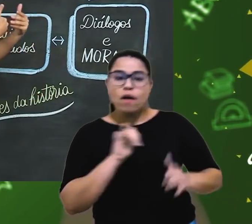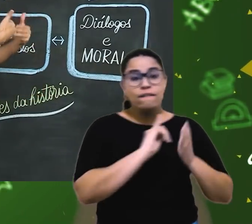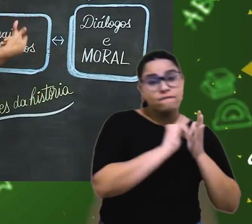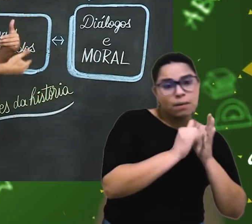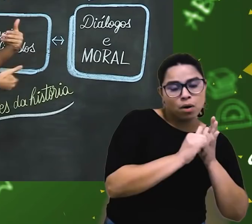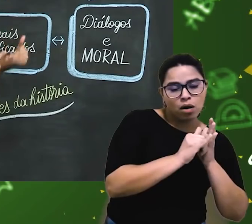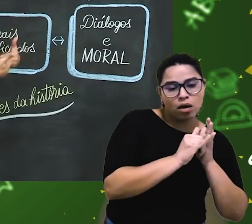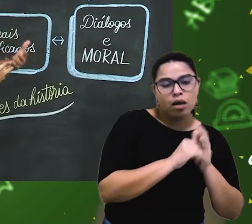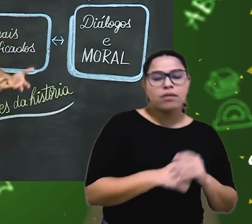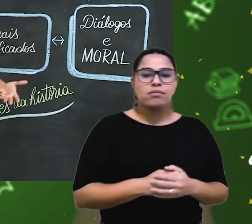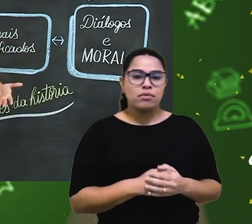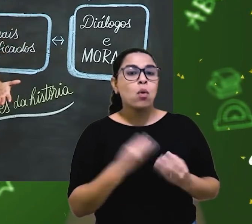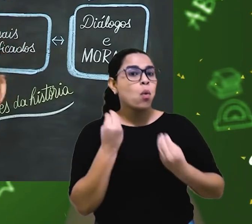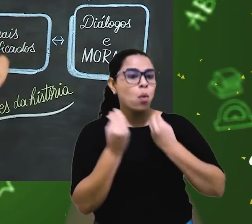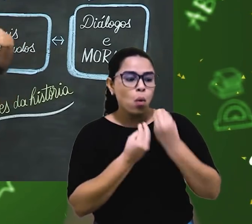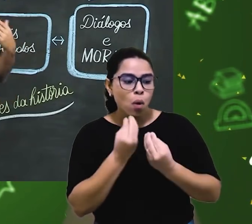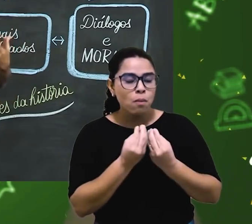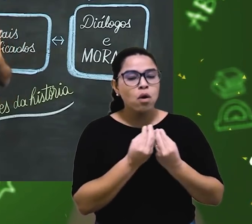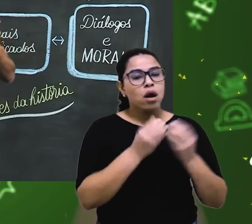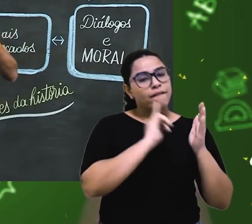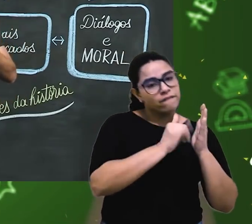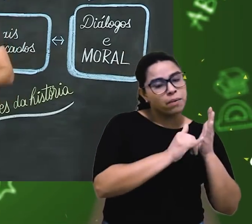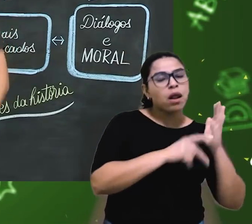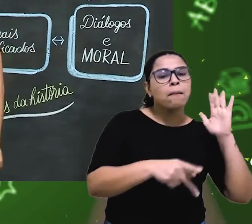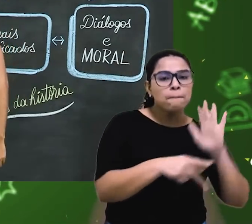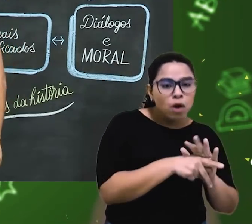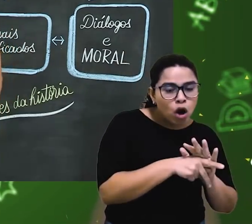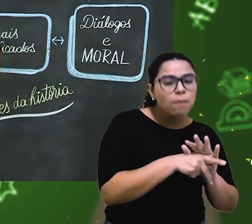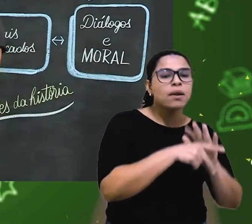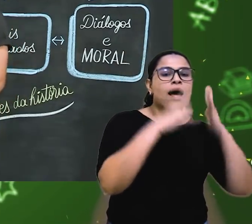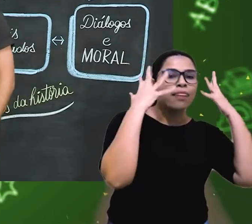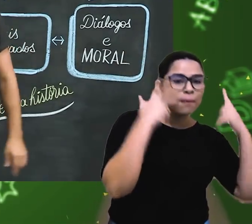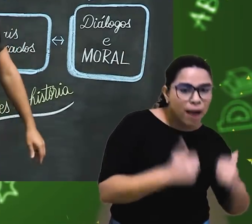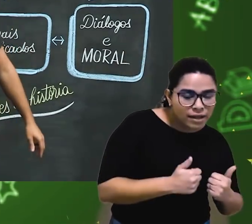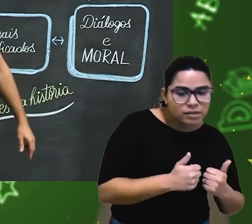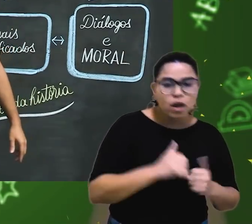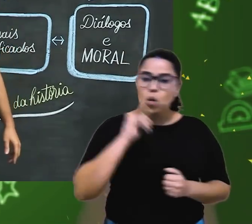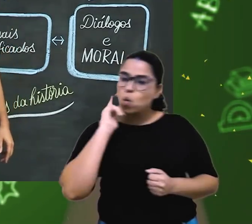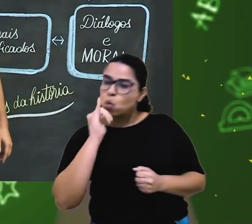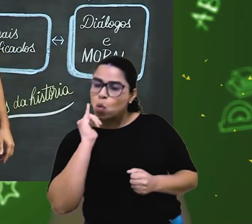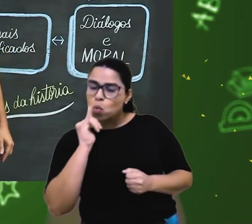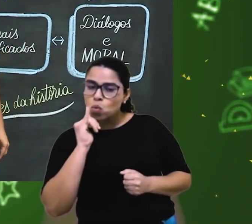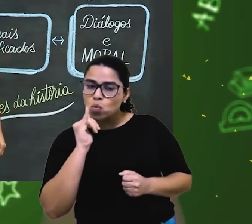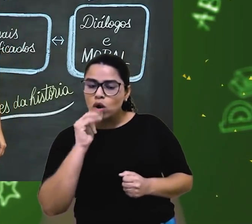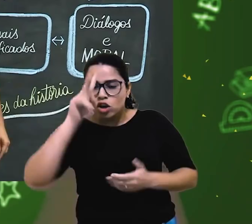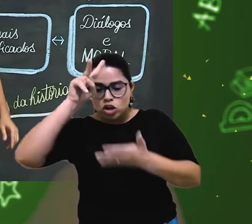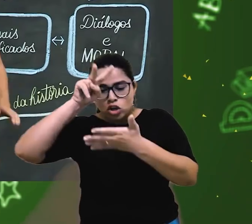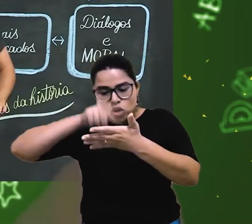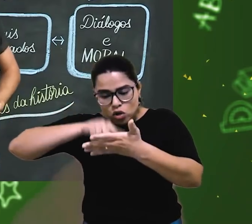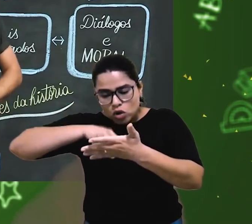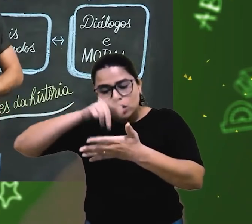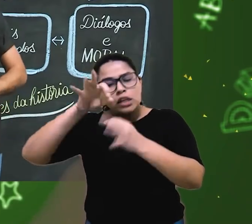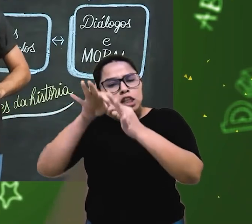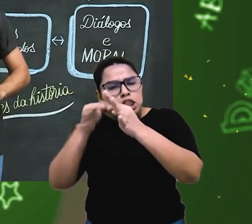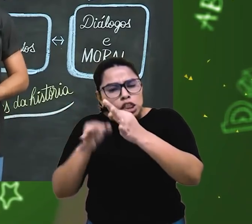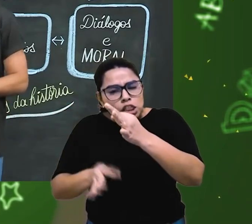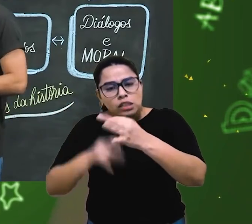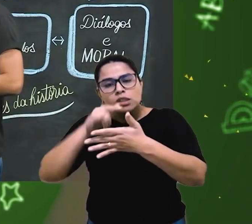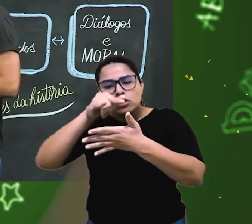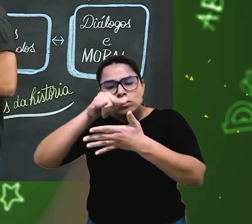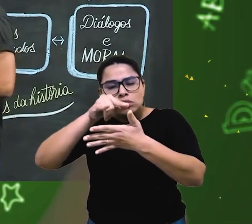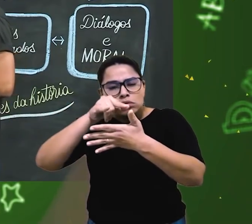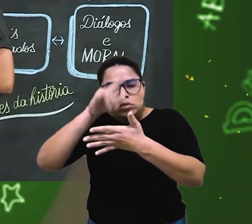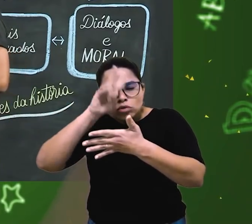focado numa história vivenciada por animais, que encerra uma moral, e que o conto é uma história curta, focada em um núcleo muito bem